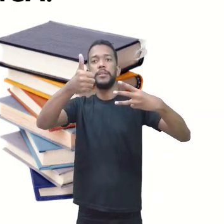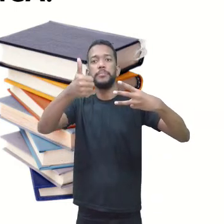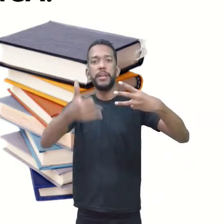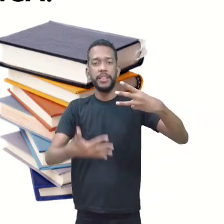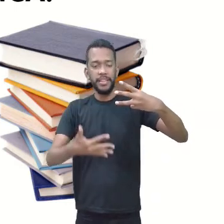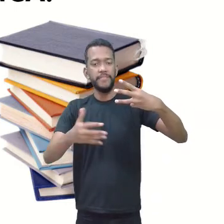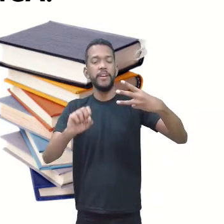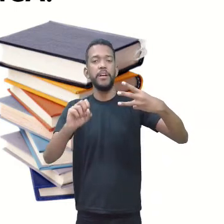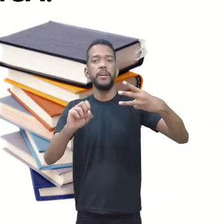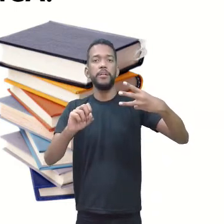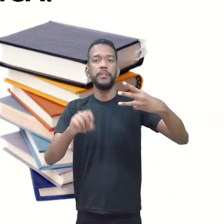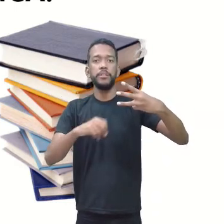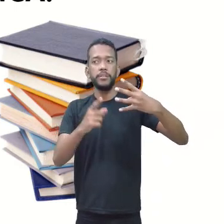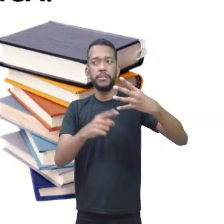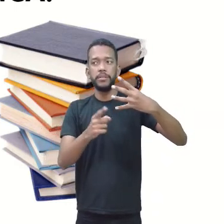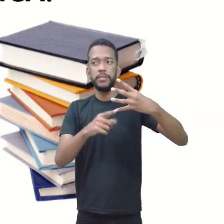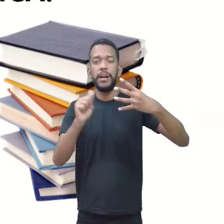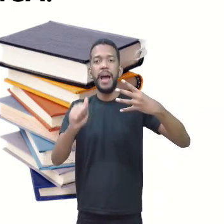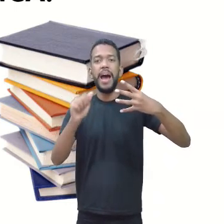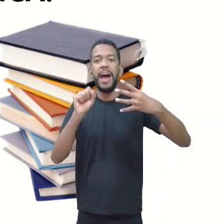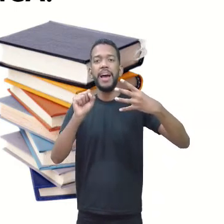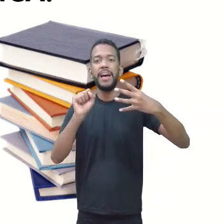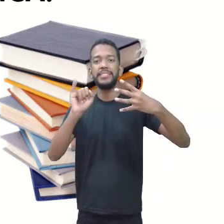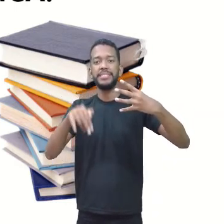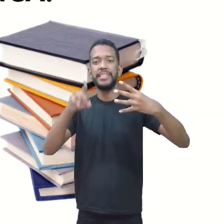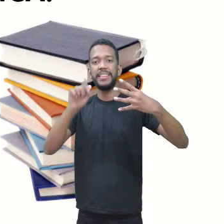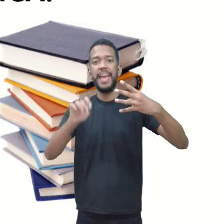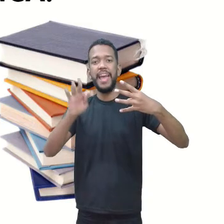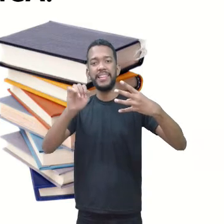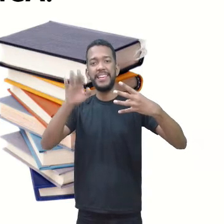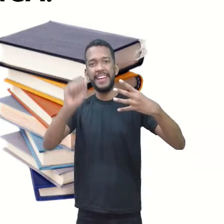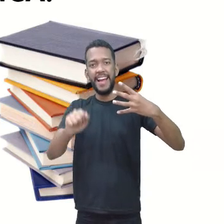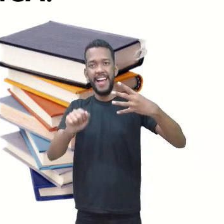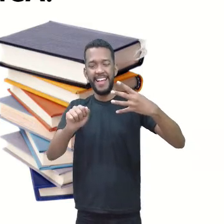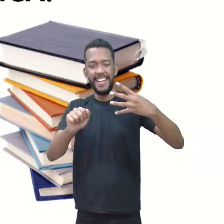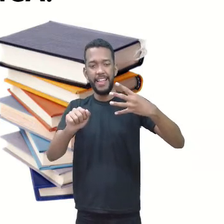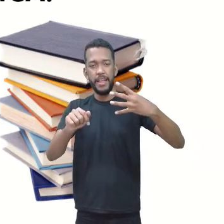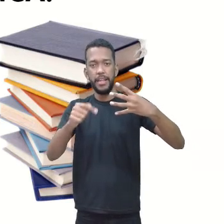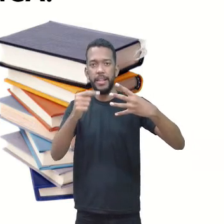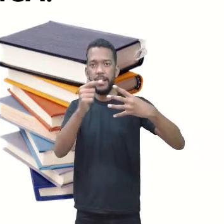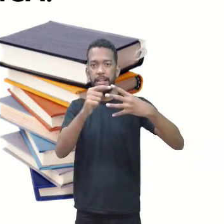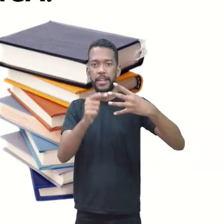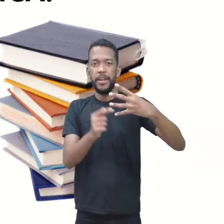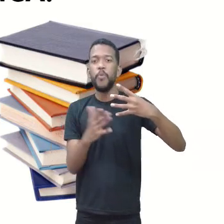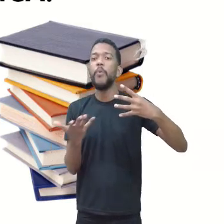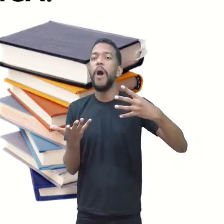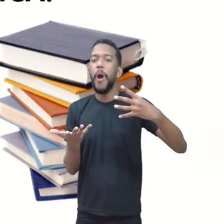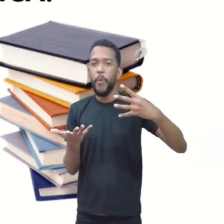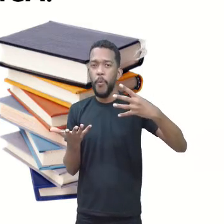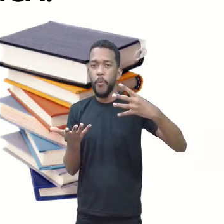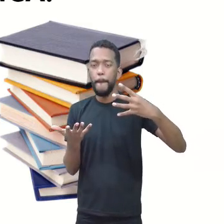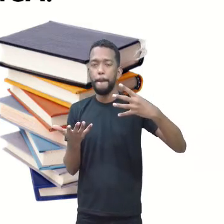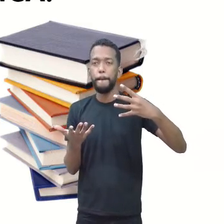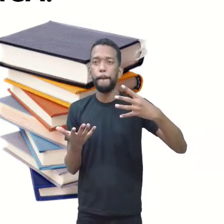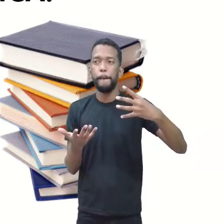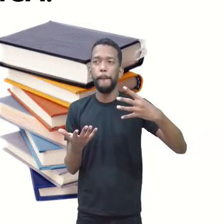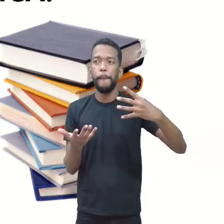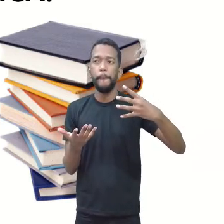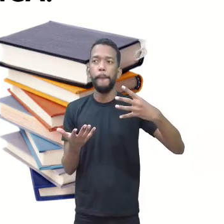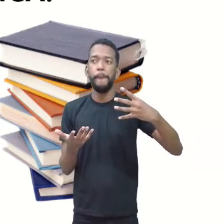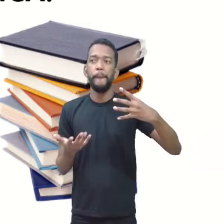sindética explicativa. Na D, nós temos oração coordenada assindética. E